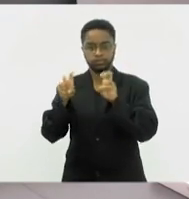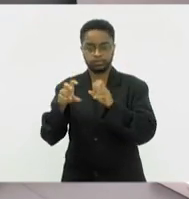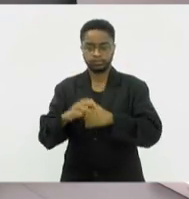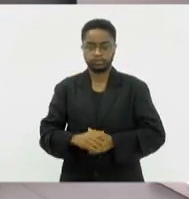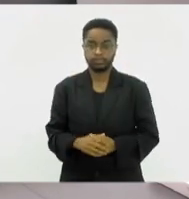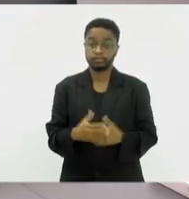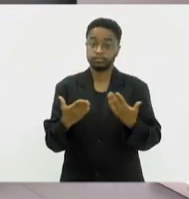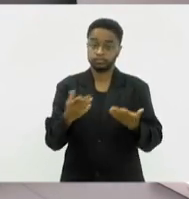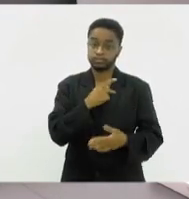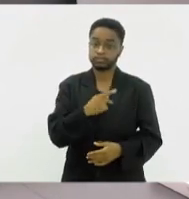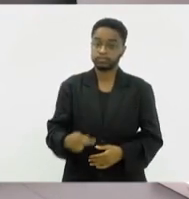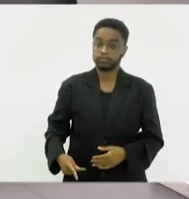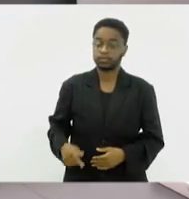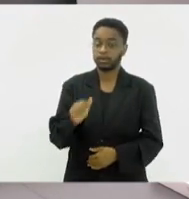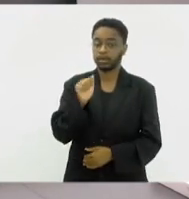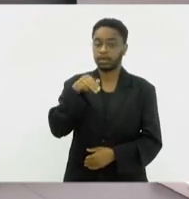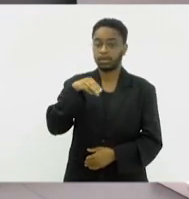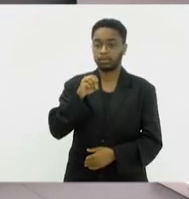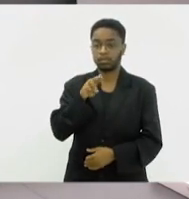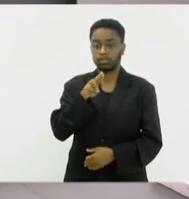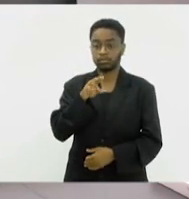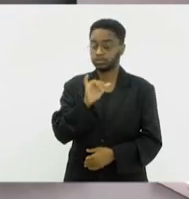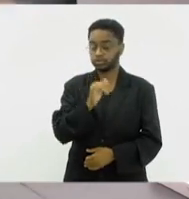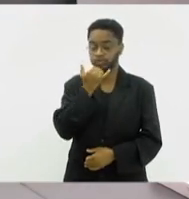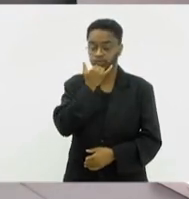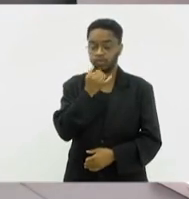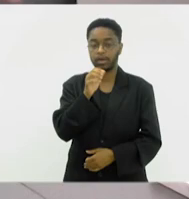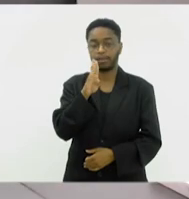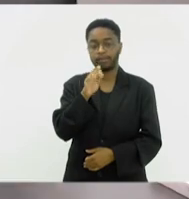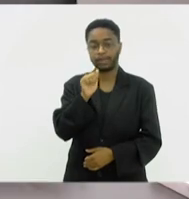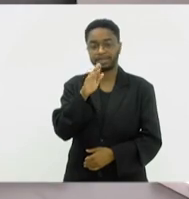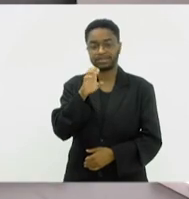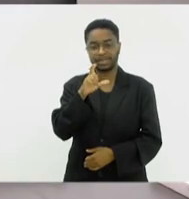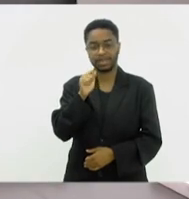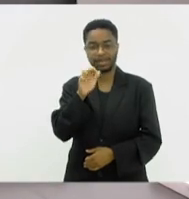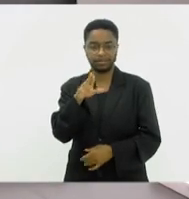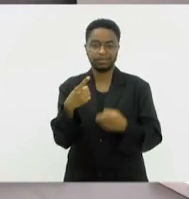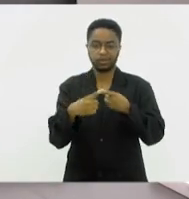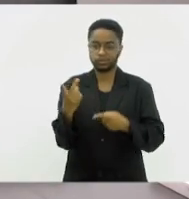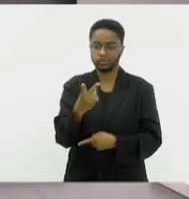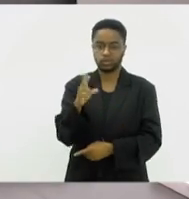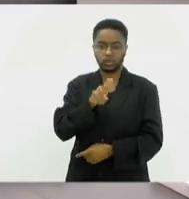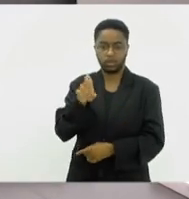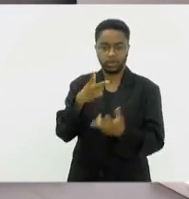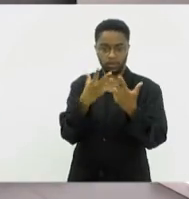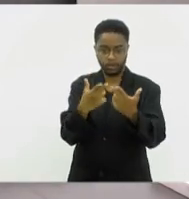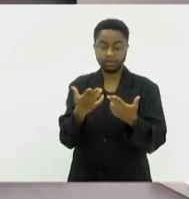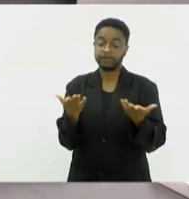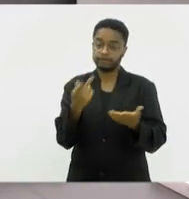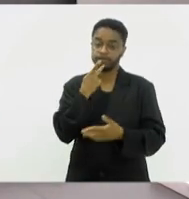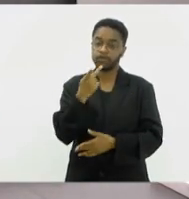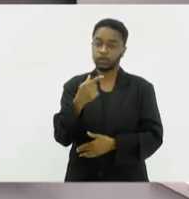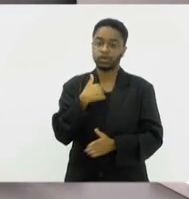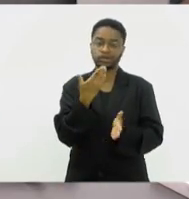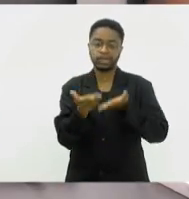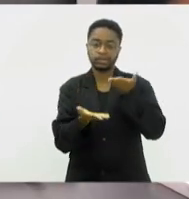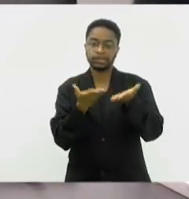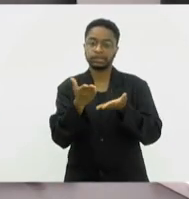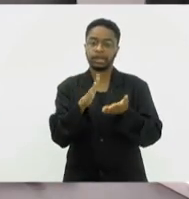o presidente Rodrigo Amorim, Rodrigo Bacelar, são tantos Rodrigos, tinha me incumbido de atender o